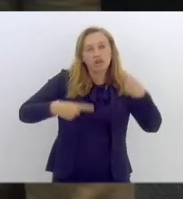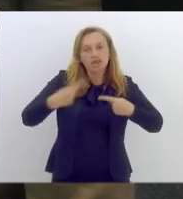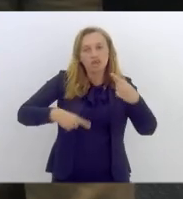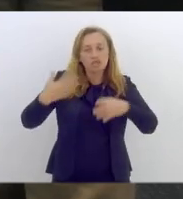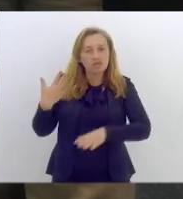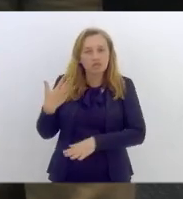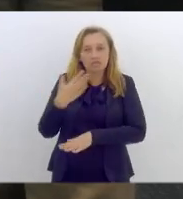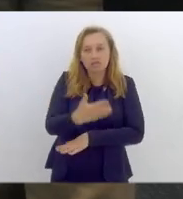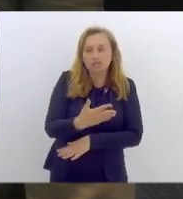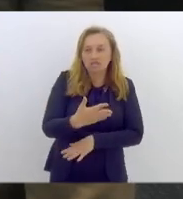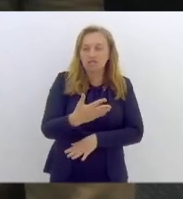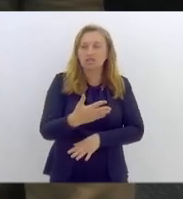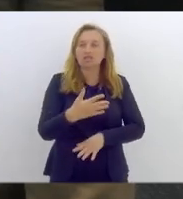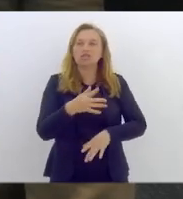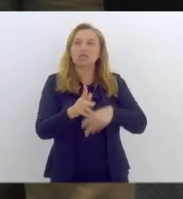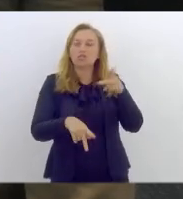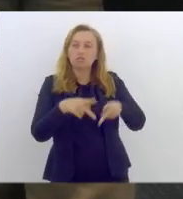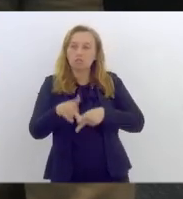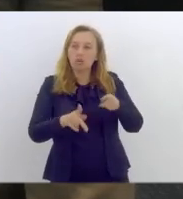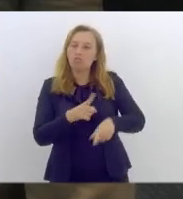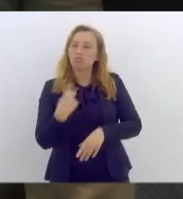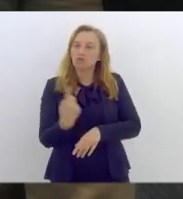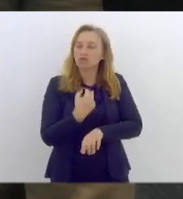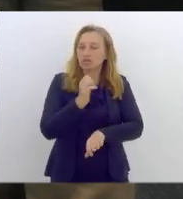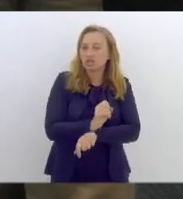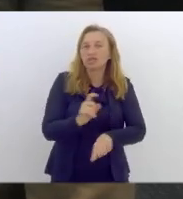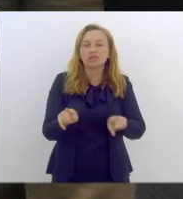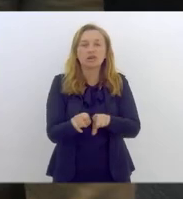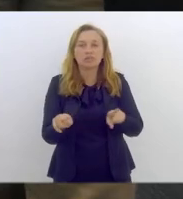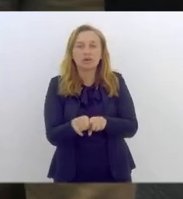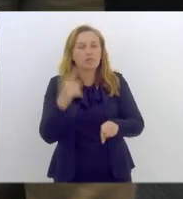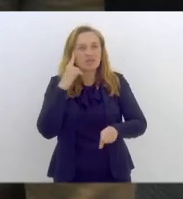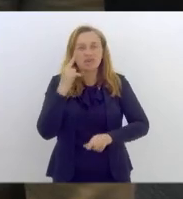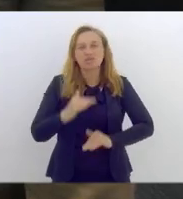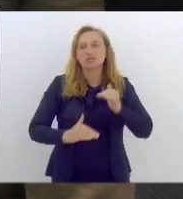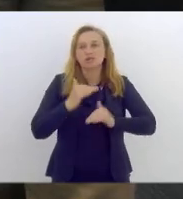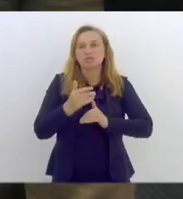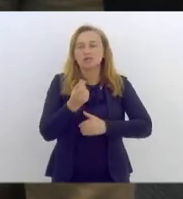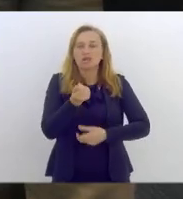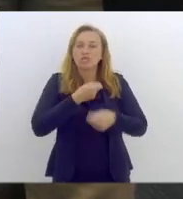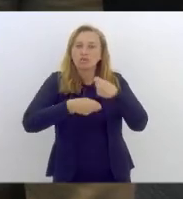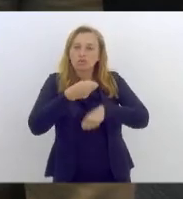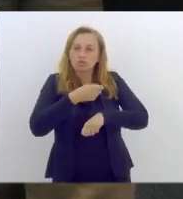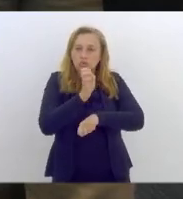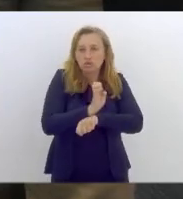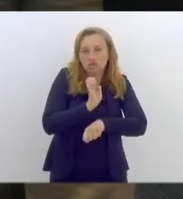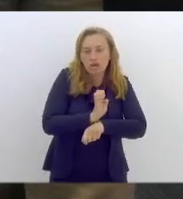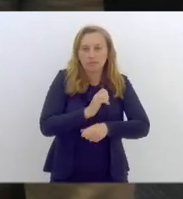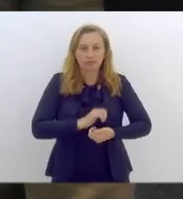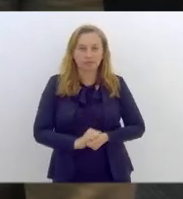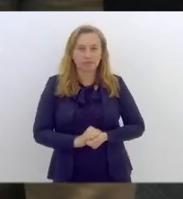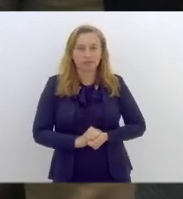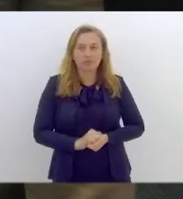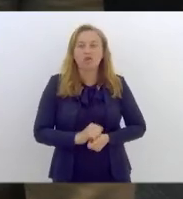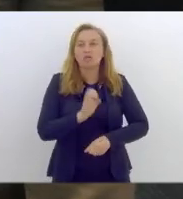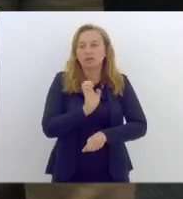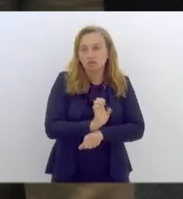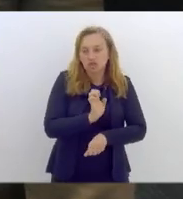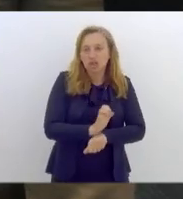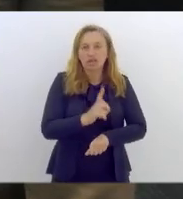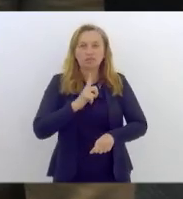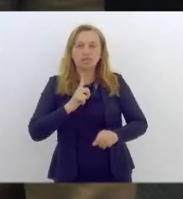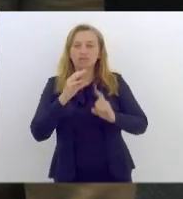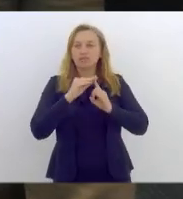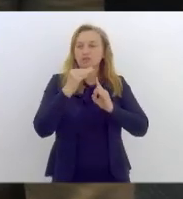a população do nosso Estado mas também pensar no desenvolvimento econômico desse estado esse estado desafio Cruz